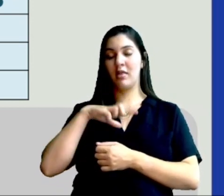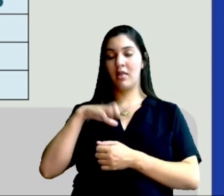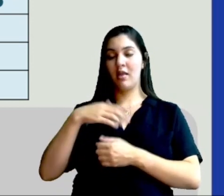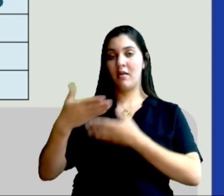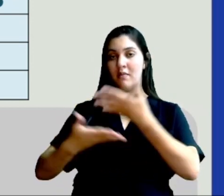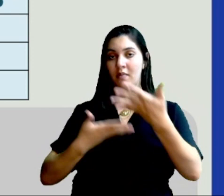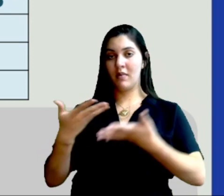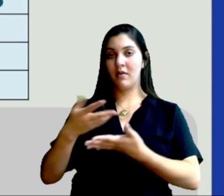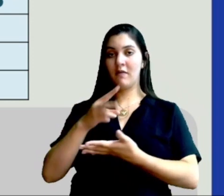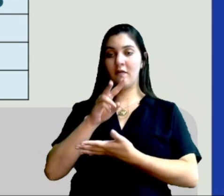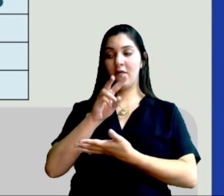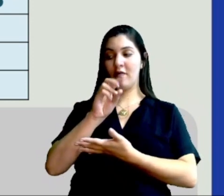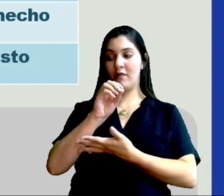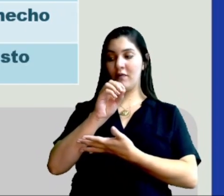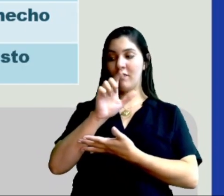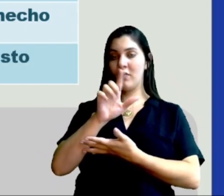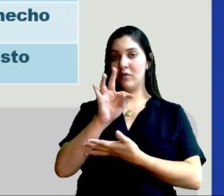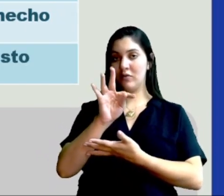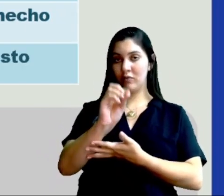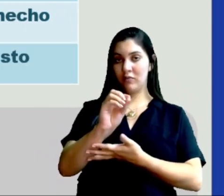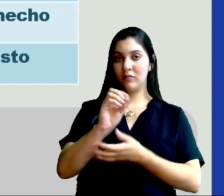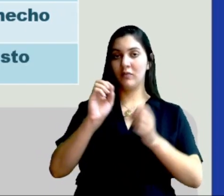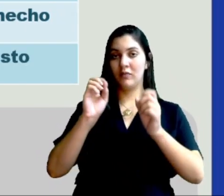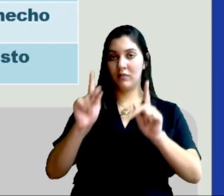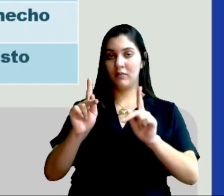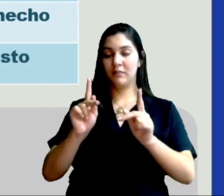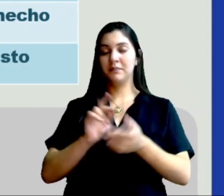particípio vuelto, tá bom?